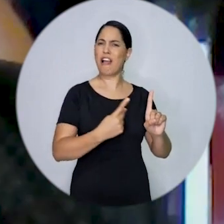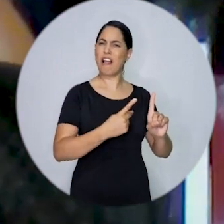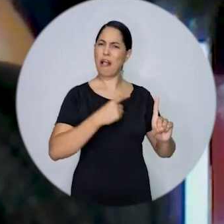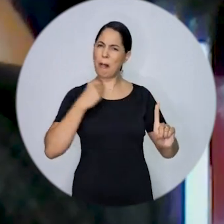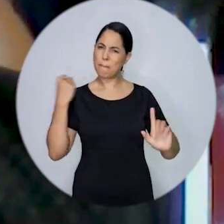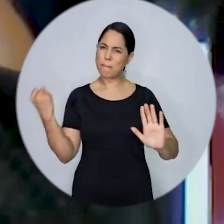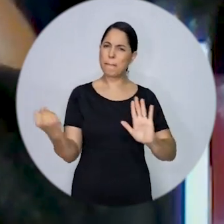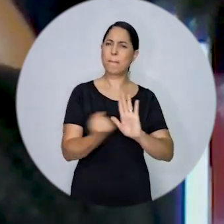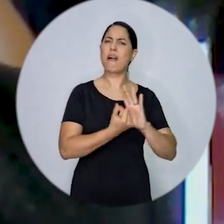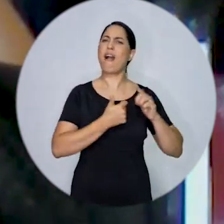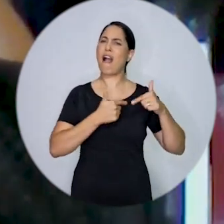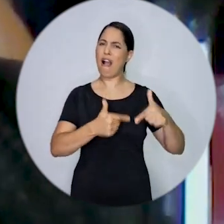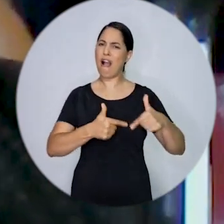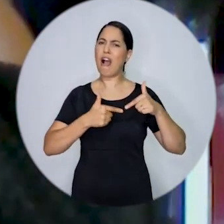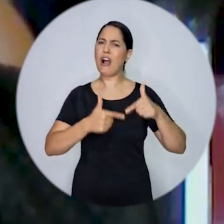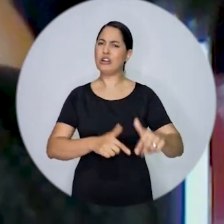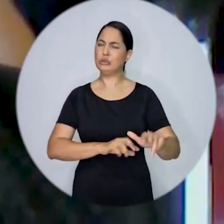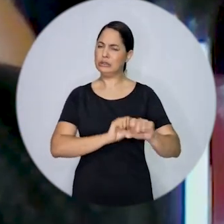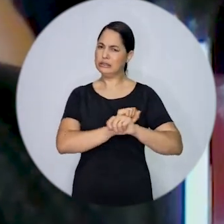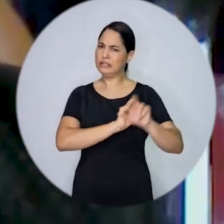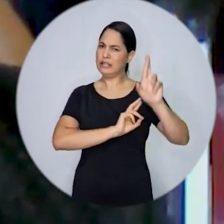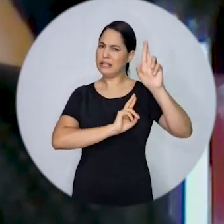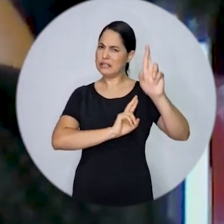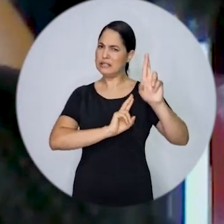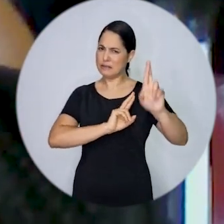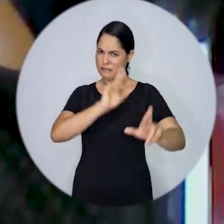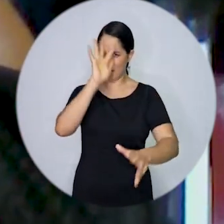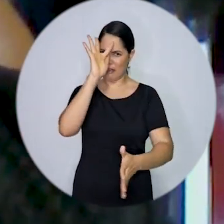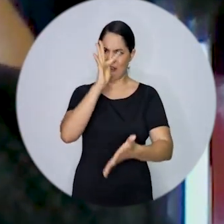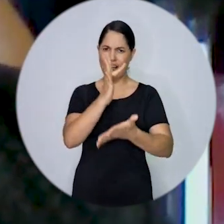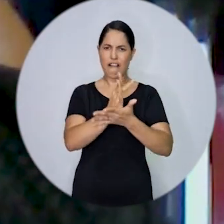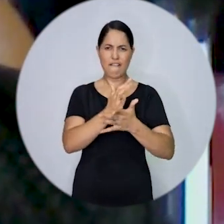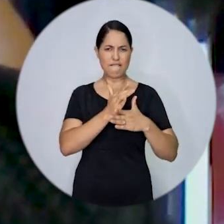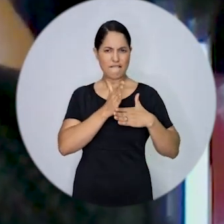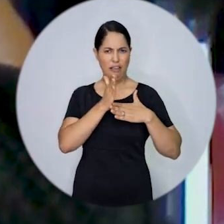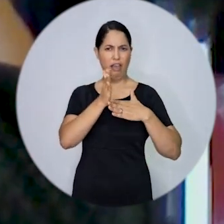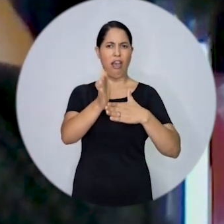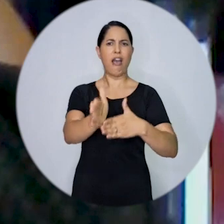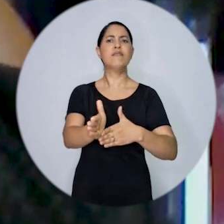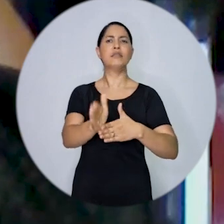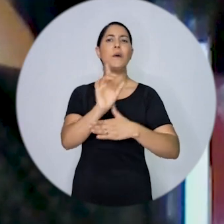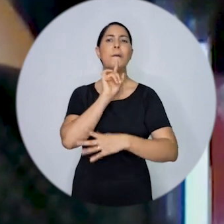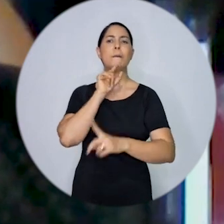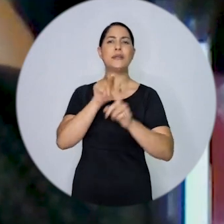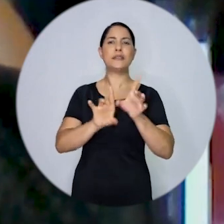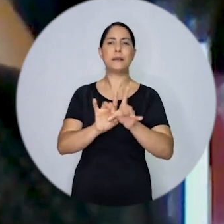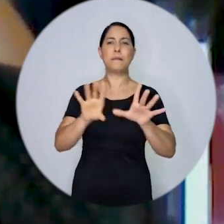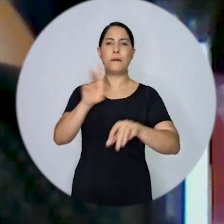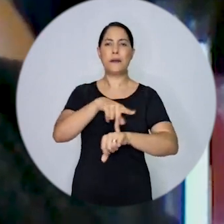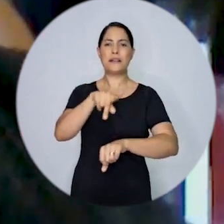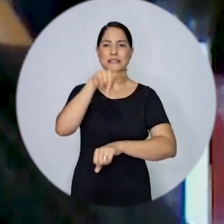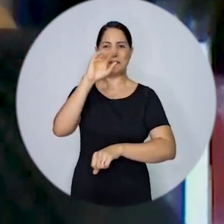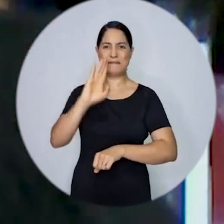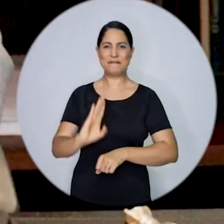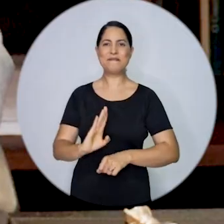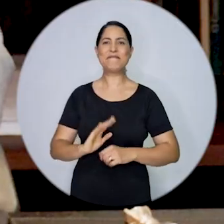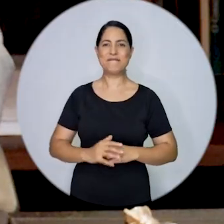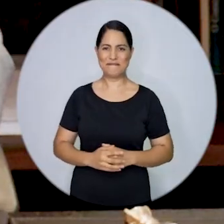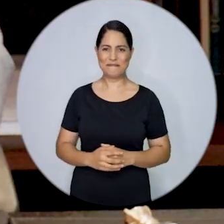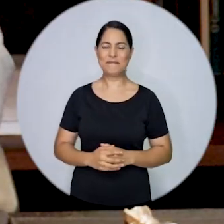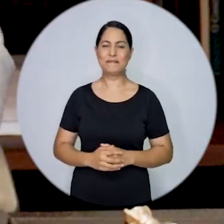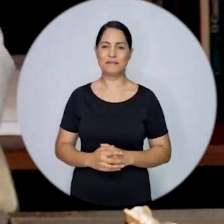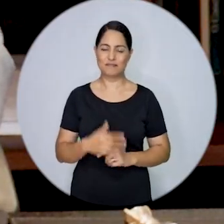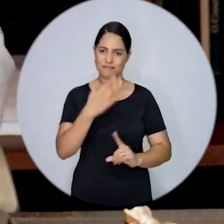um processo de luta, de esperança e de fé para a democracia brasileira.